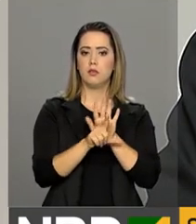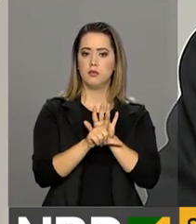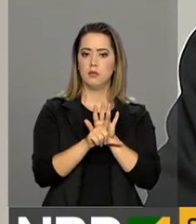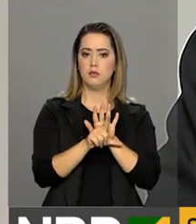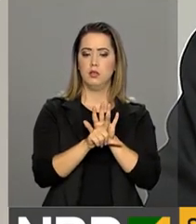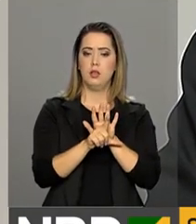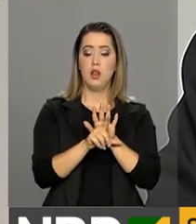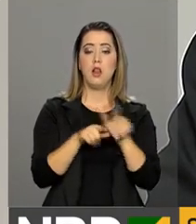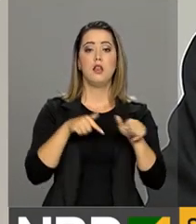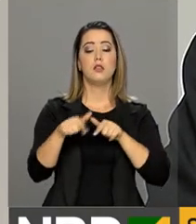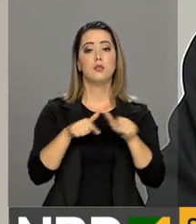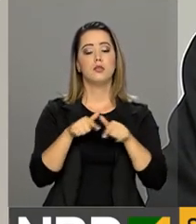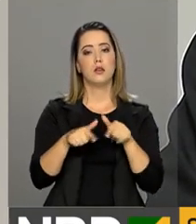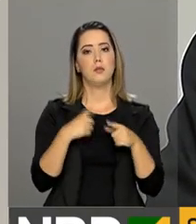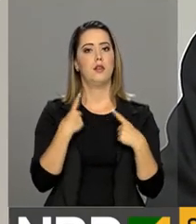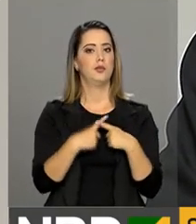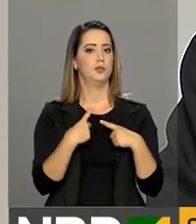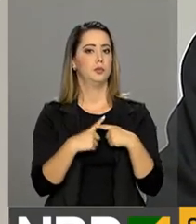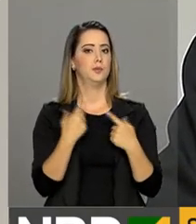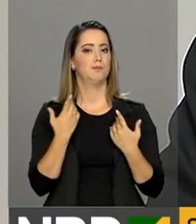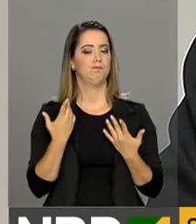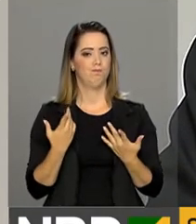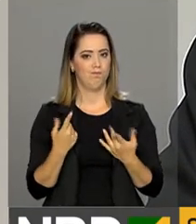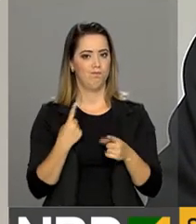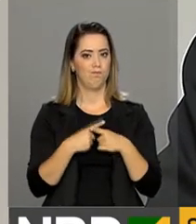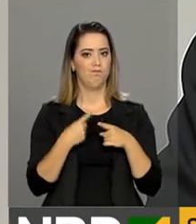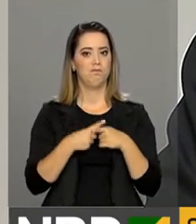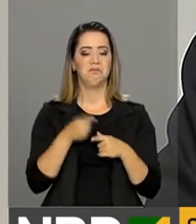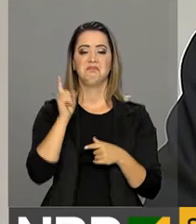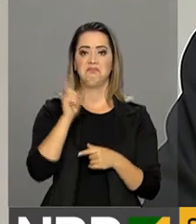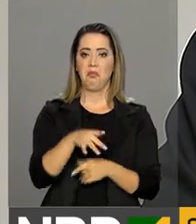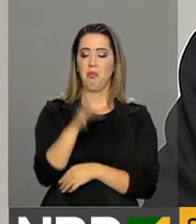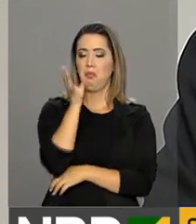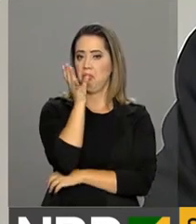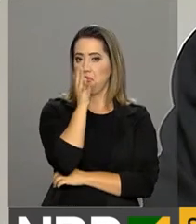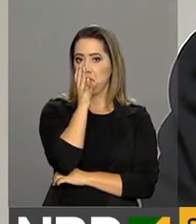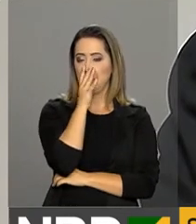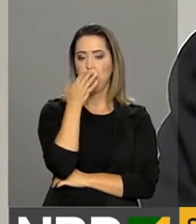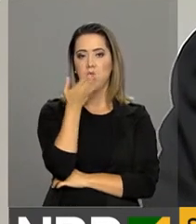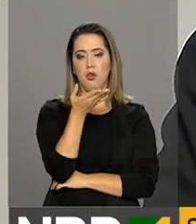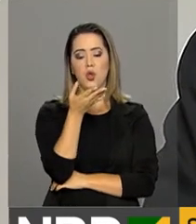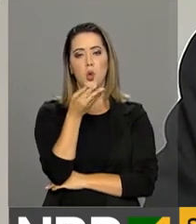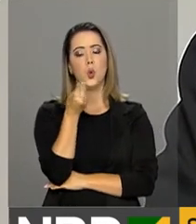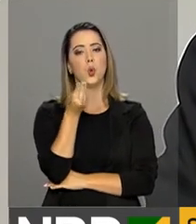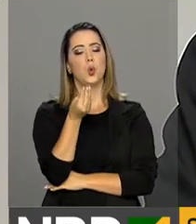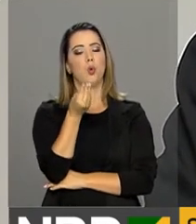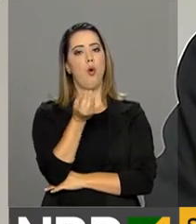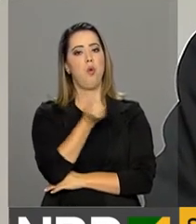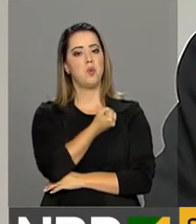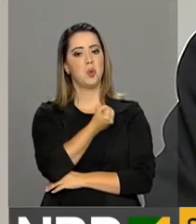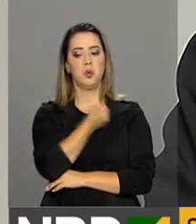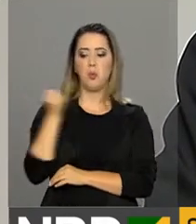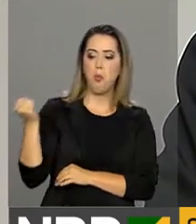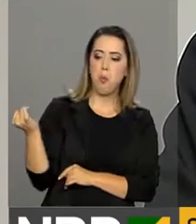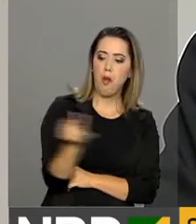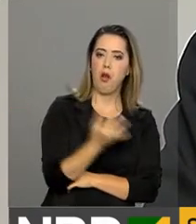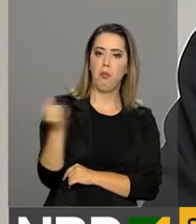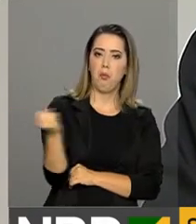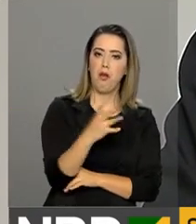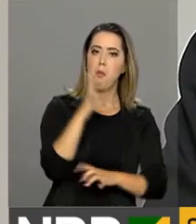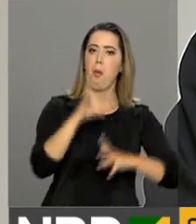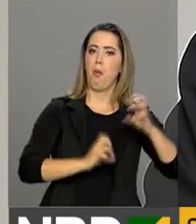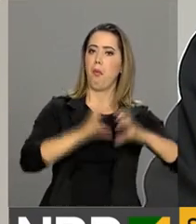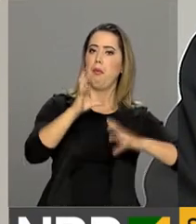trabalho porque é impressionante o número de conflitos trabalhistas do nosso brasil não é